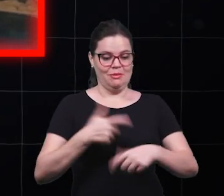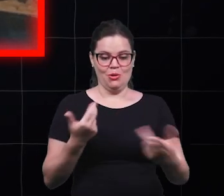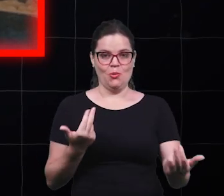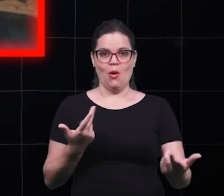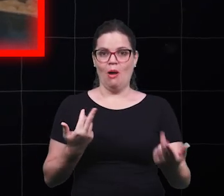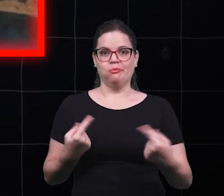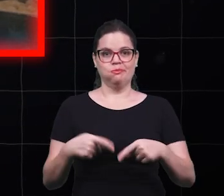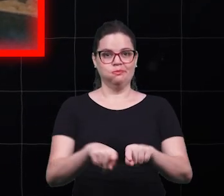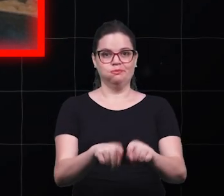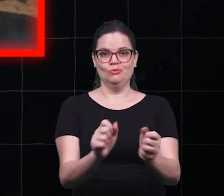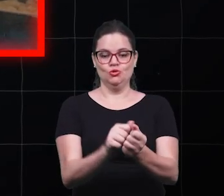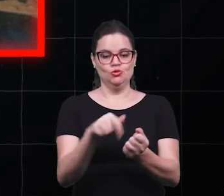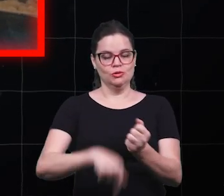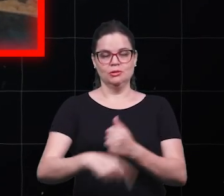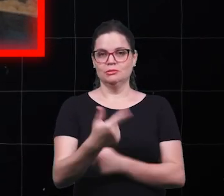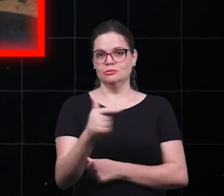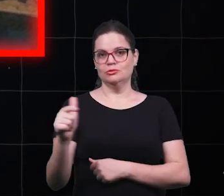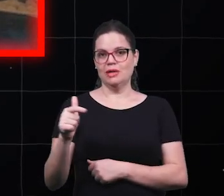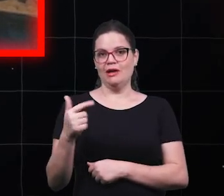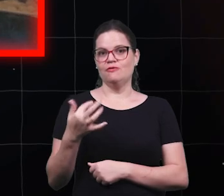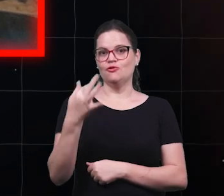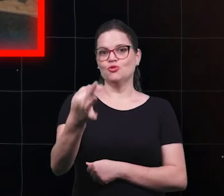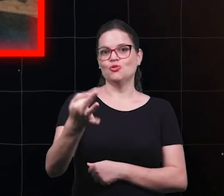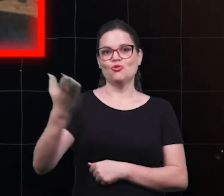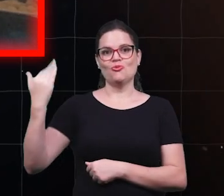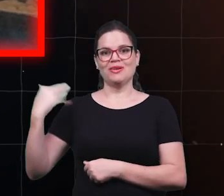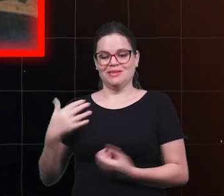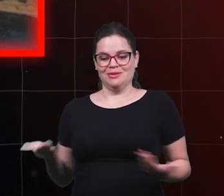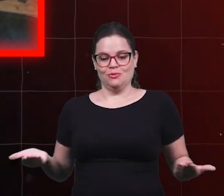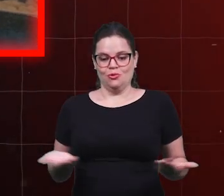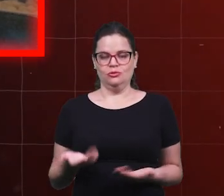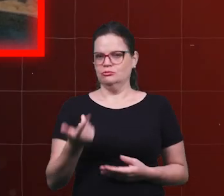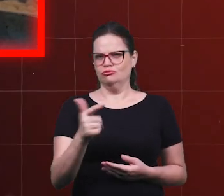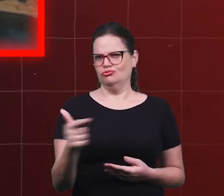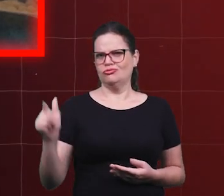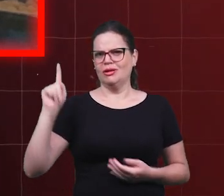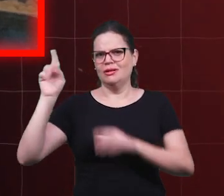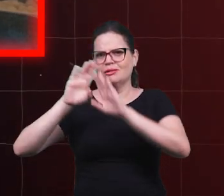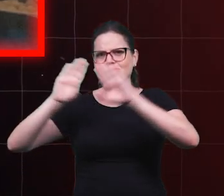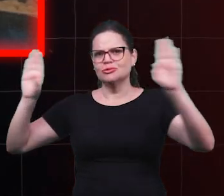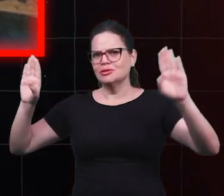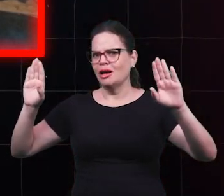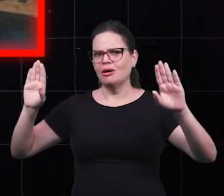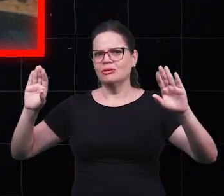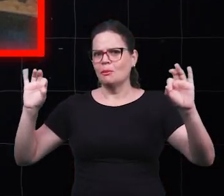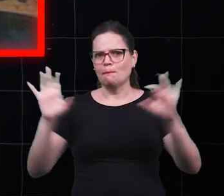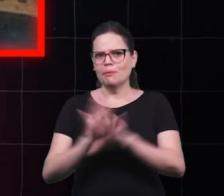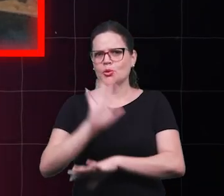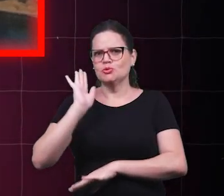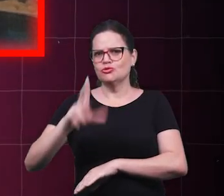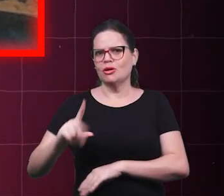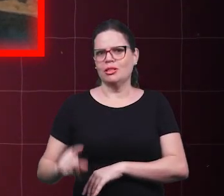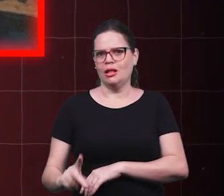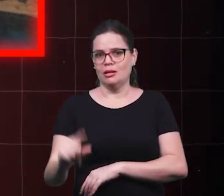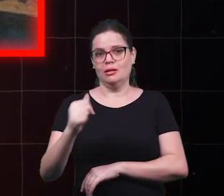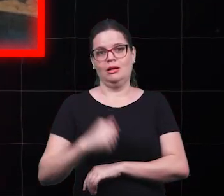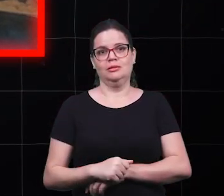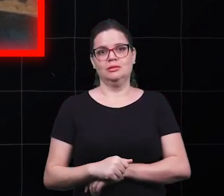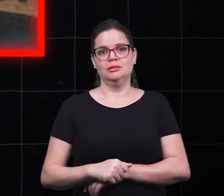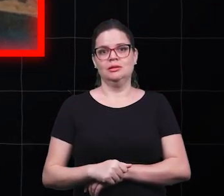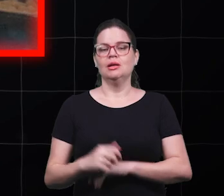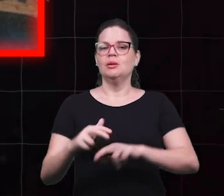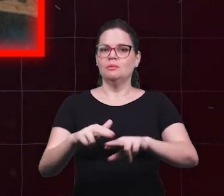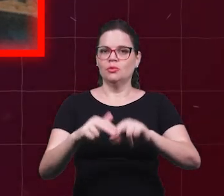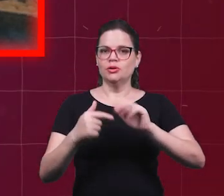ser contado da maneira humana. Então, como Paulo descreve, os mortos, eles dormem, pois para eles a passagem do